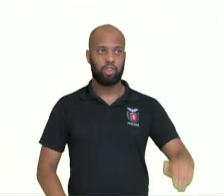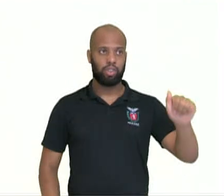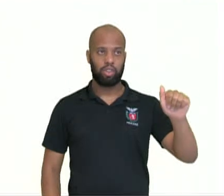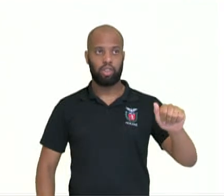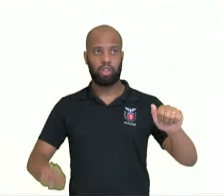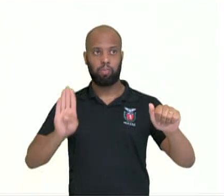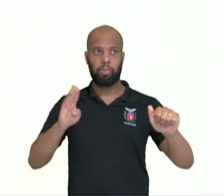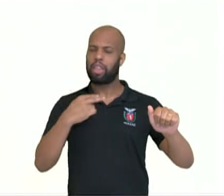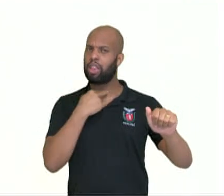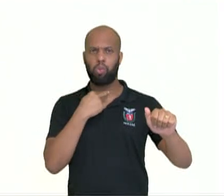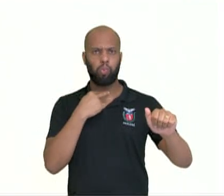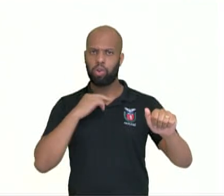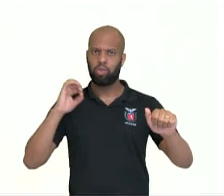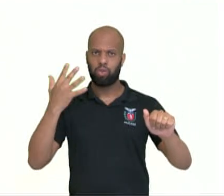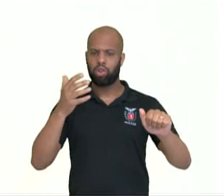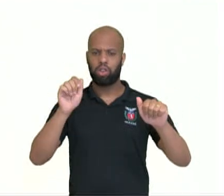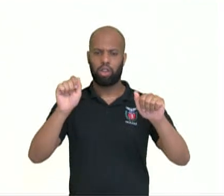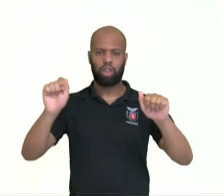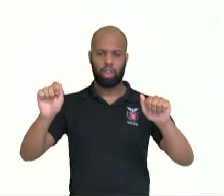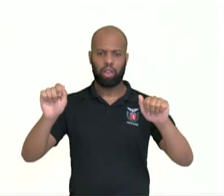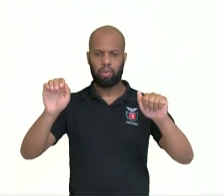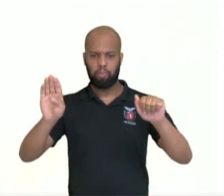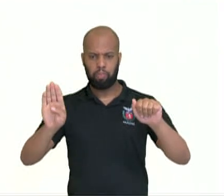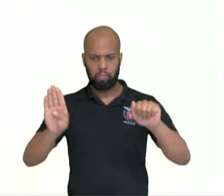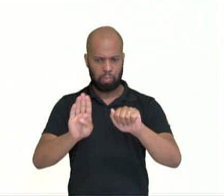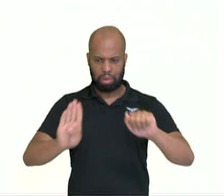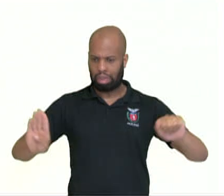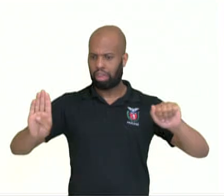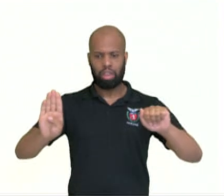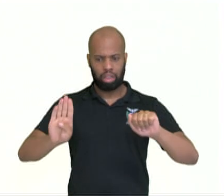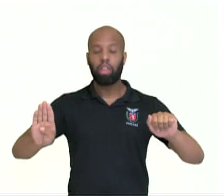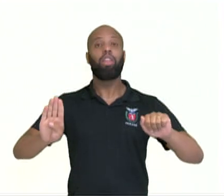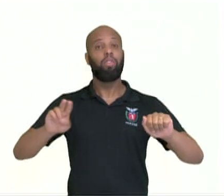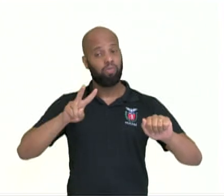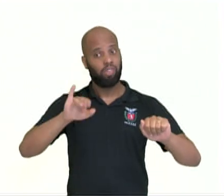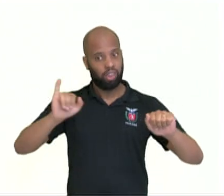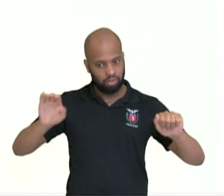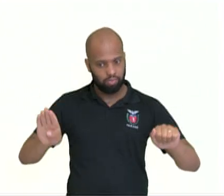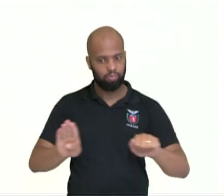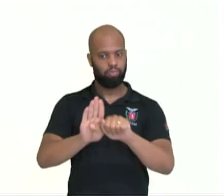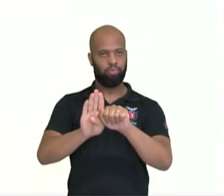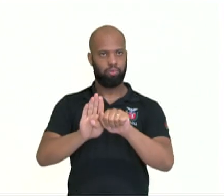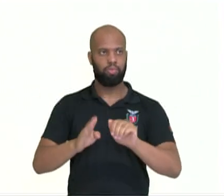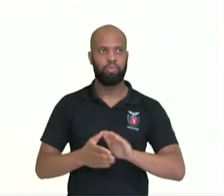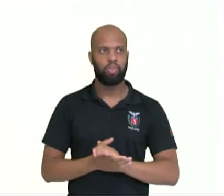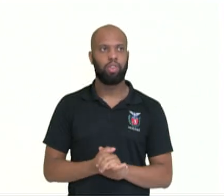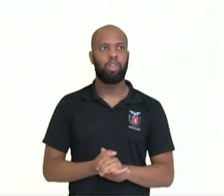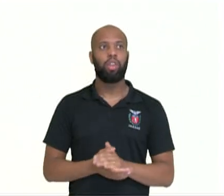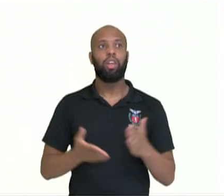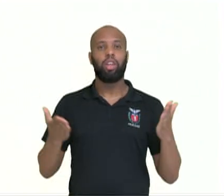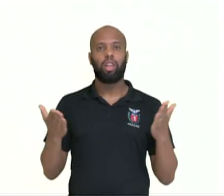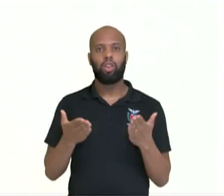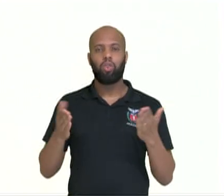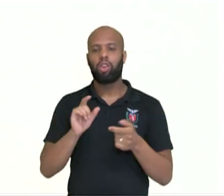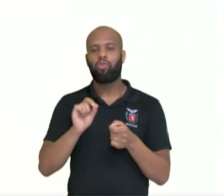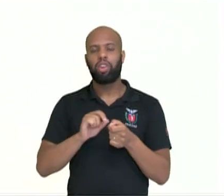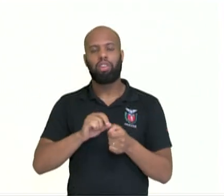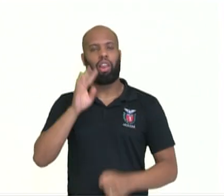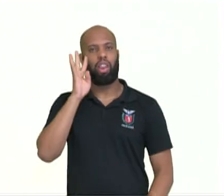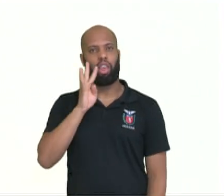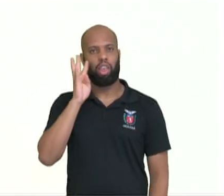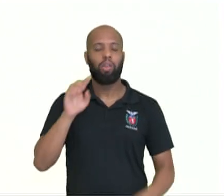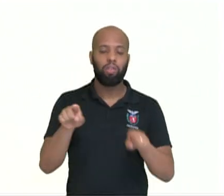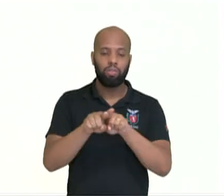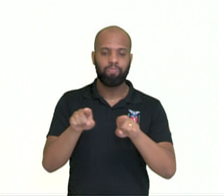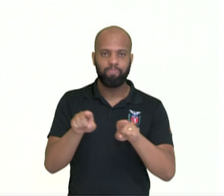pode ocorrer é a repulsão entre A e B. Certo? Bom, agora a gente vai fazer uma coisa que é legal. A gente